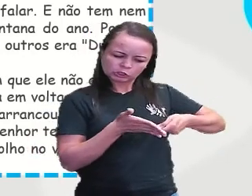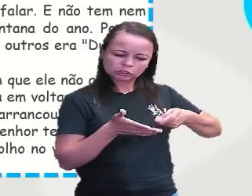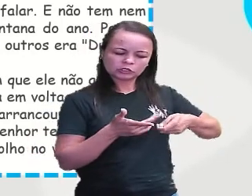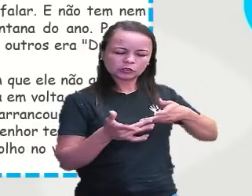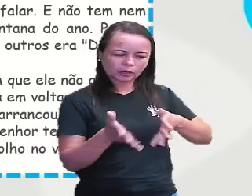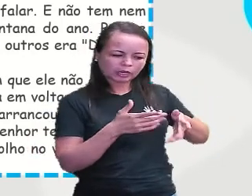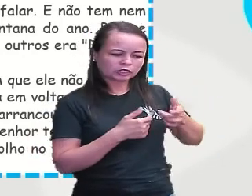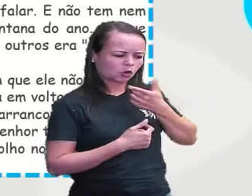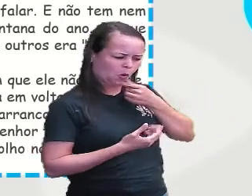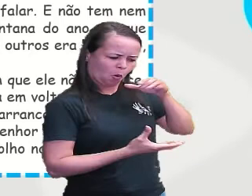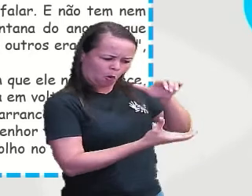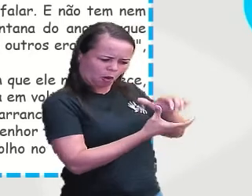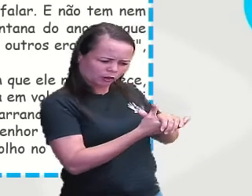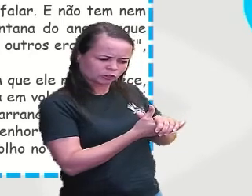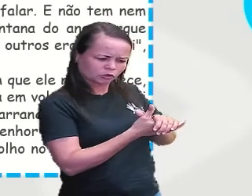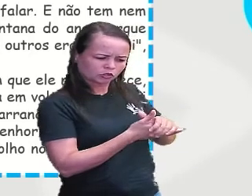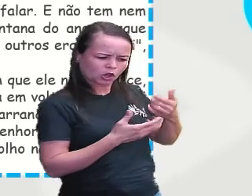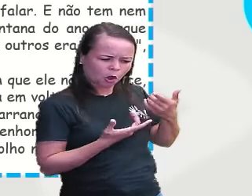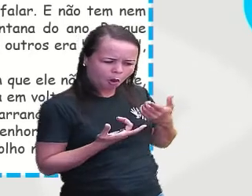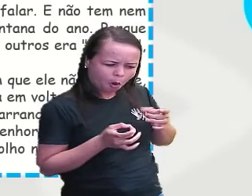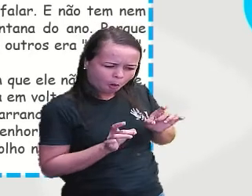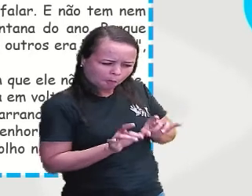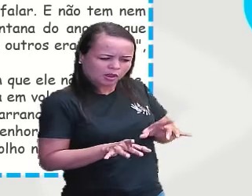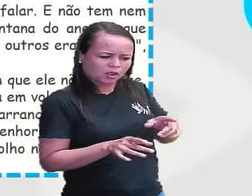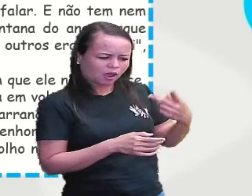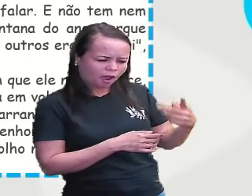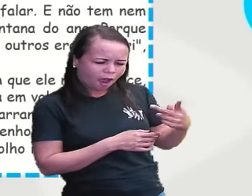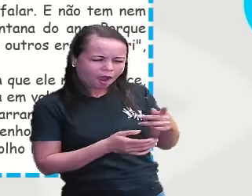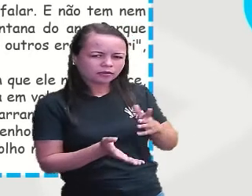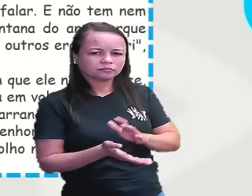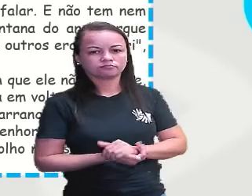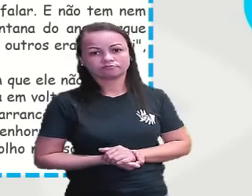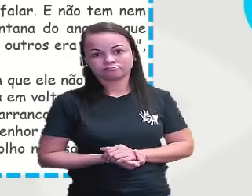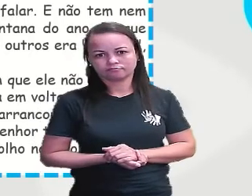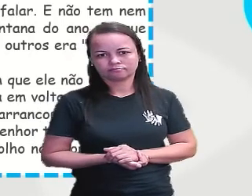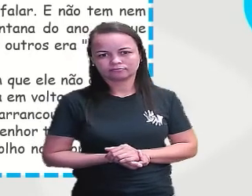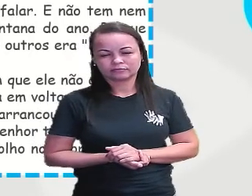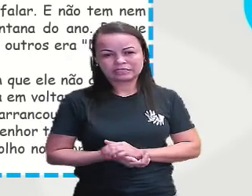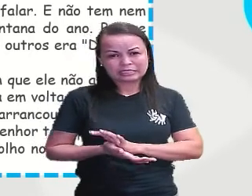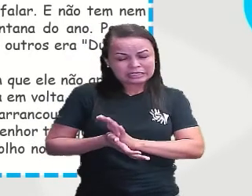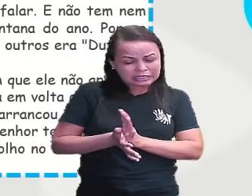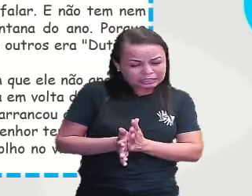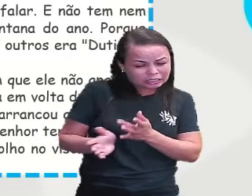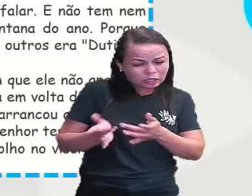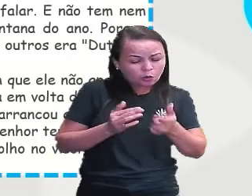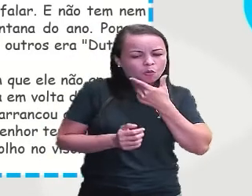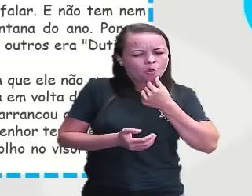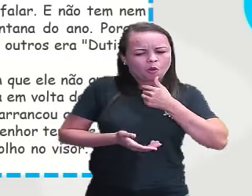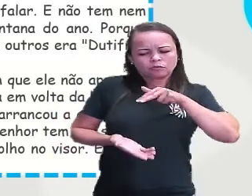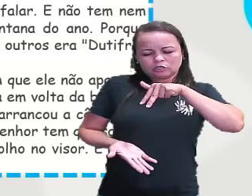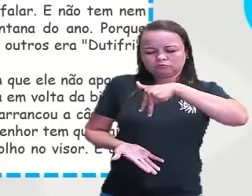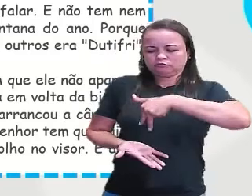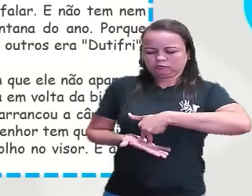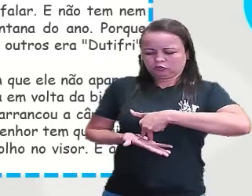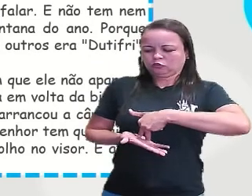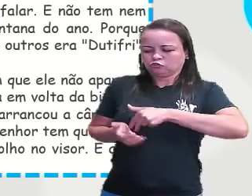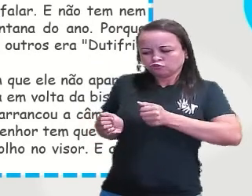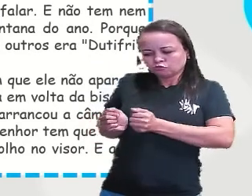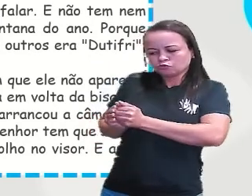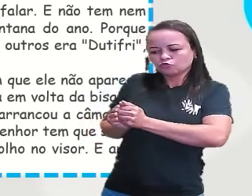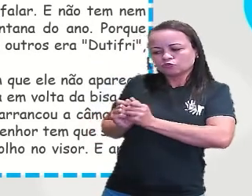eles te humilharem, Mário César, dizia sempre. O Mário César ficou firme onde estava, do lado da